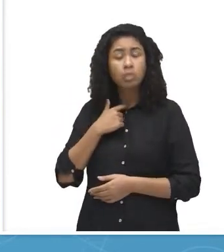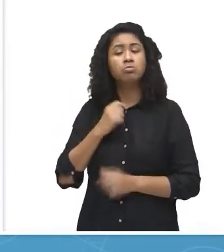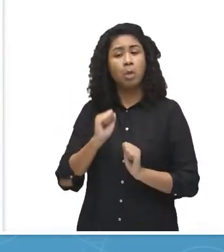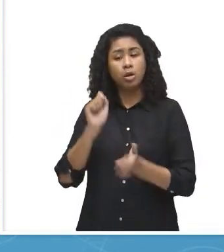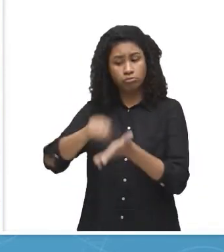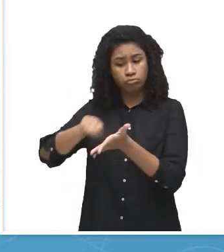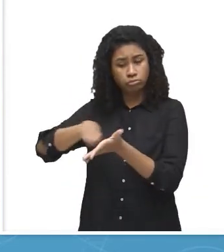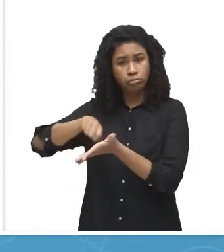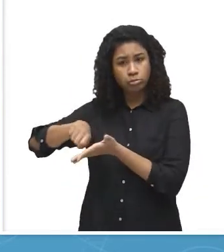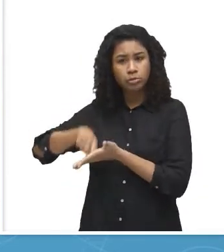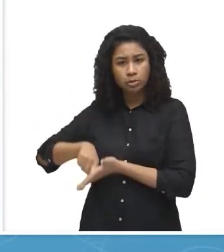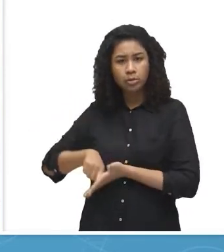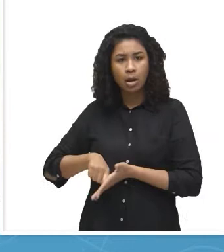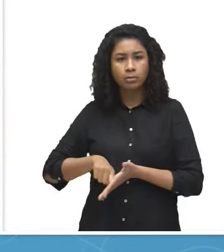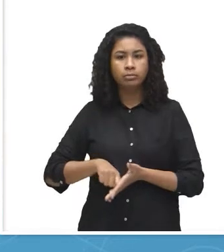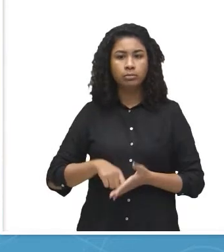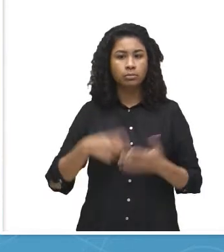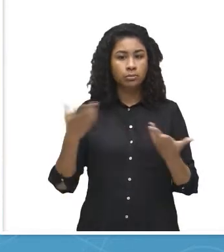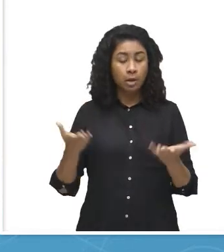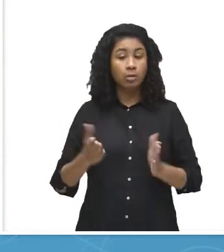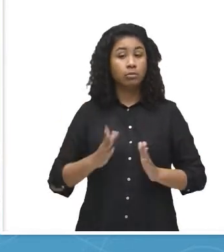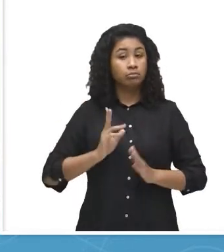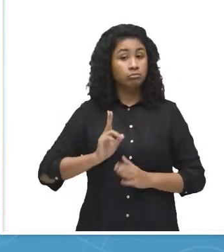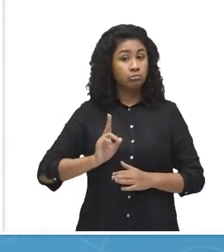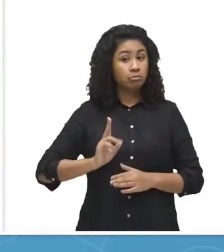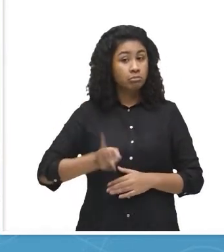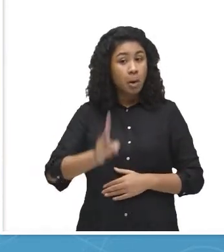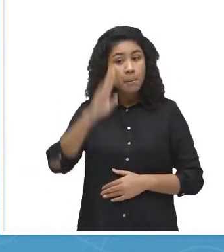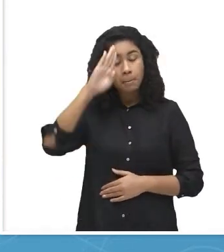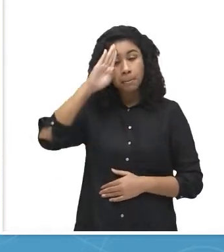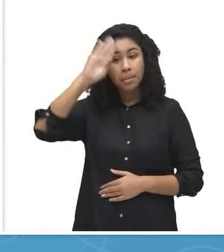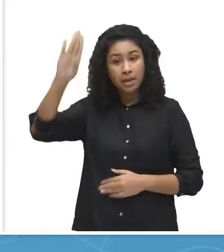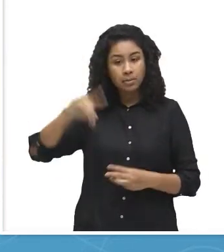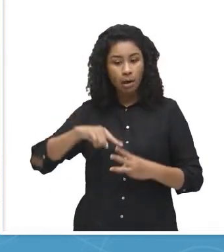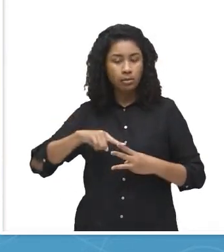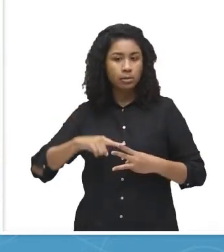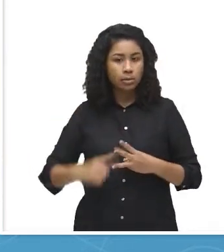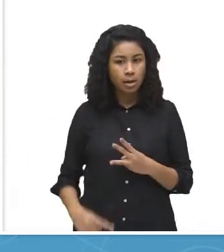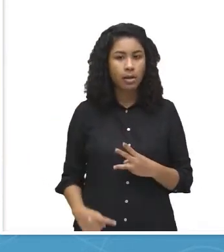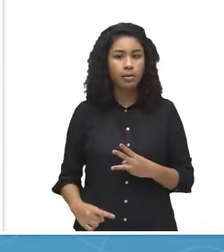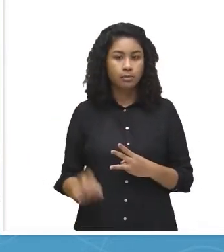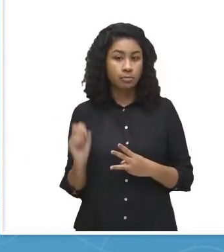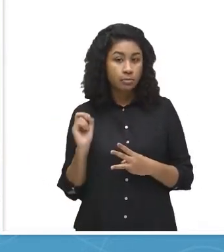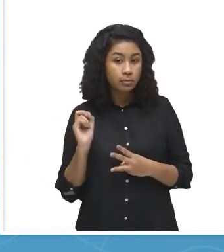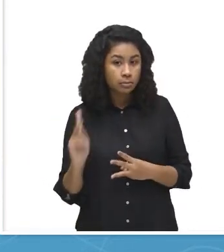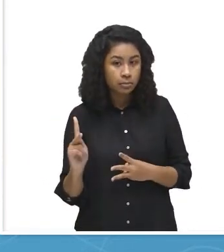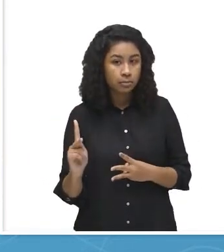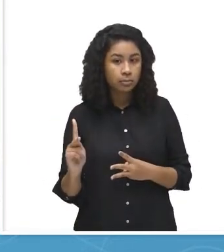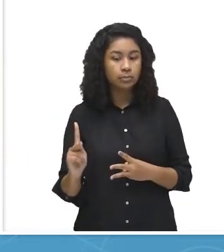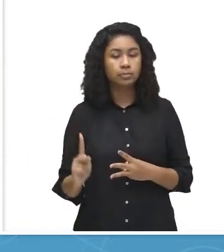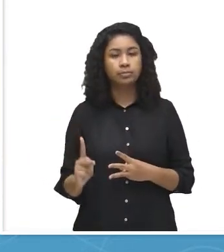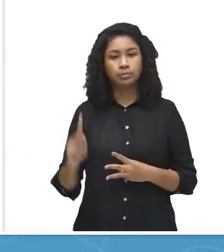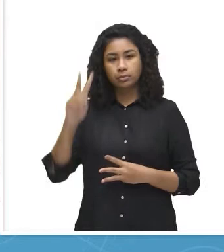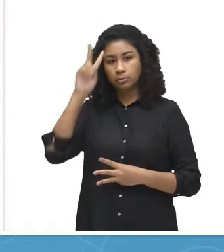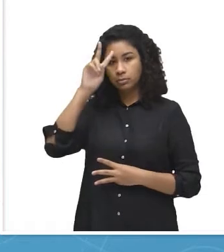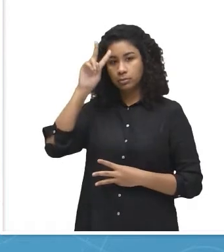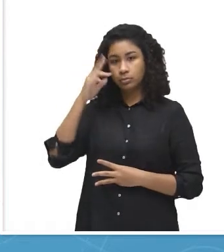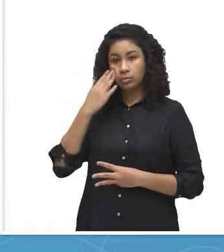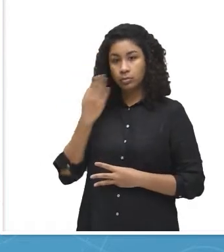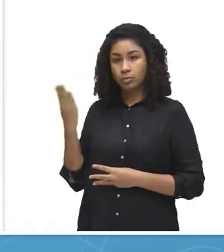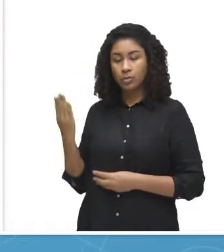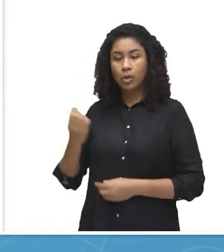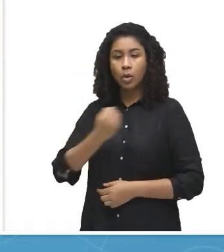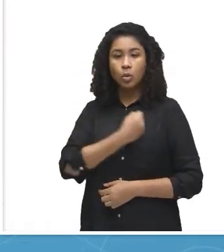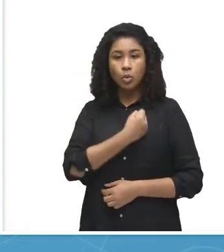Guerra Mundial são divididas em três. Primeira fase, de novo, galerinha, guerra de movimento. Segunda fase, guerra